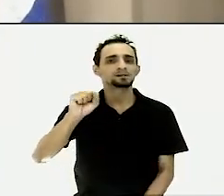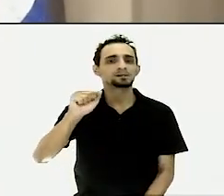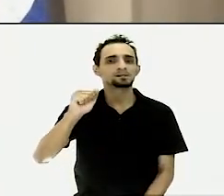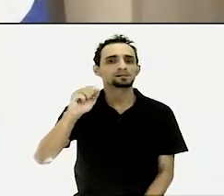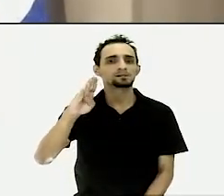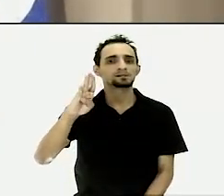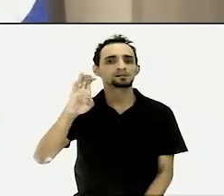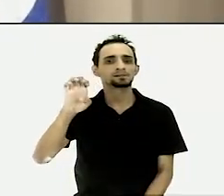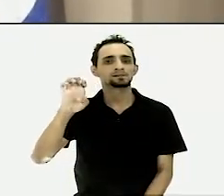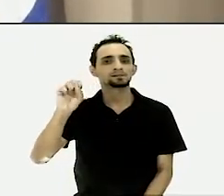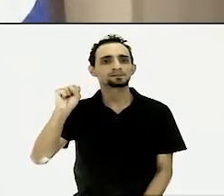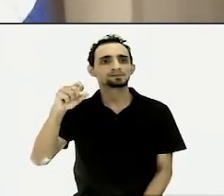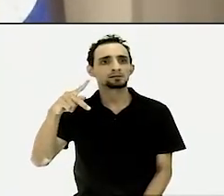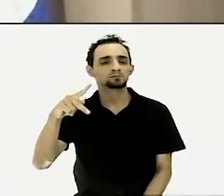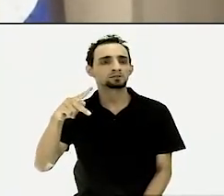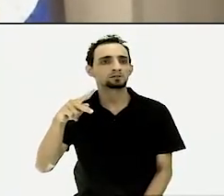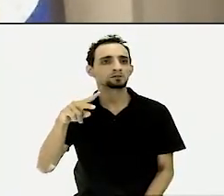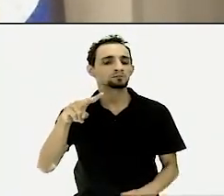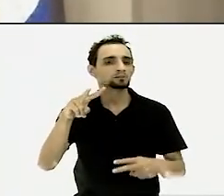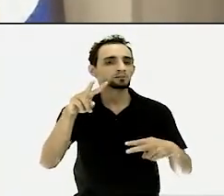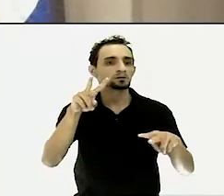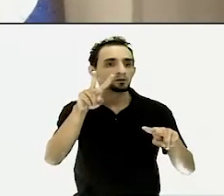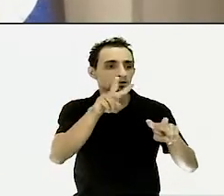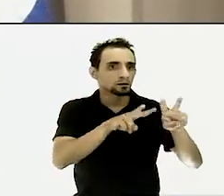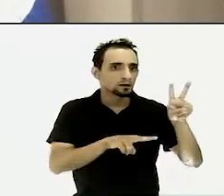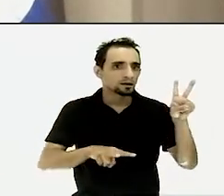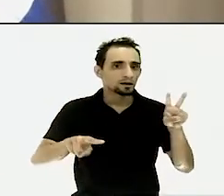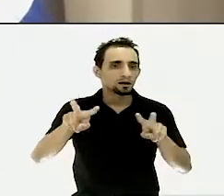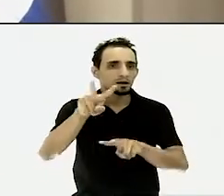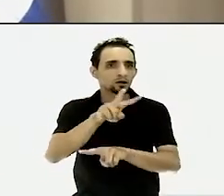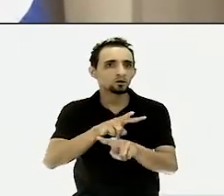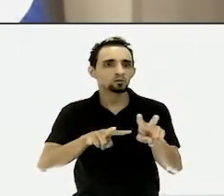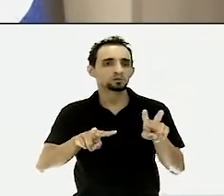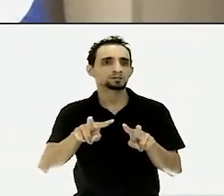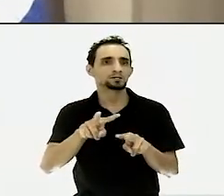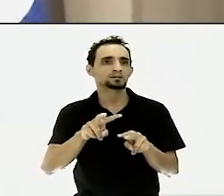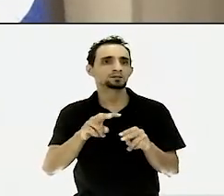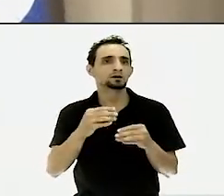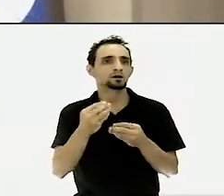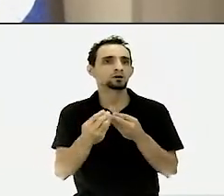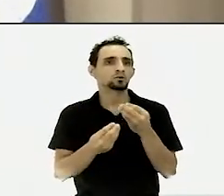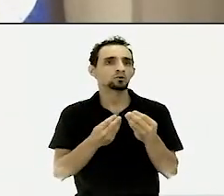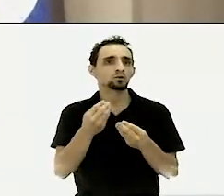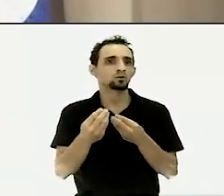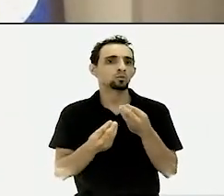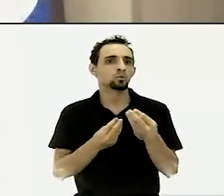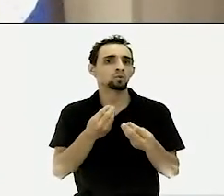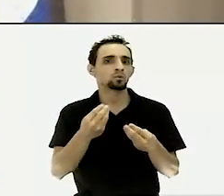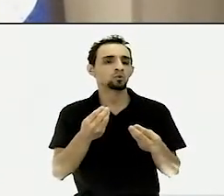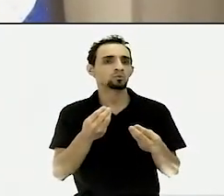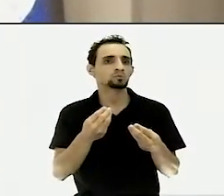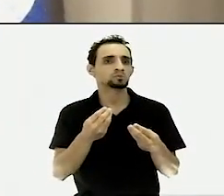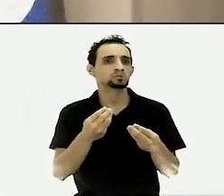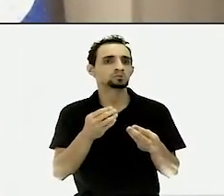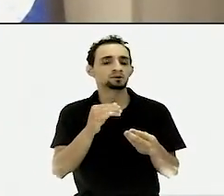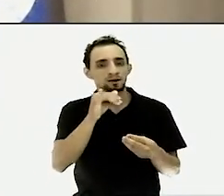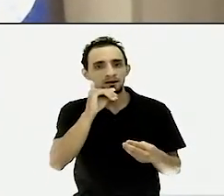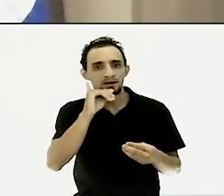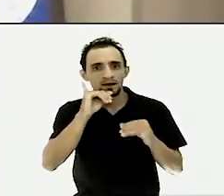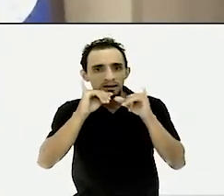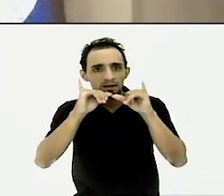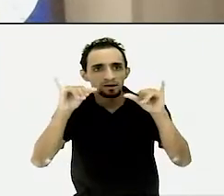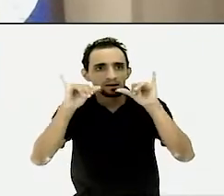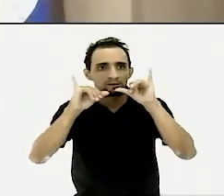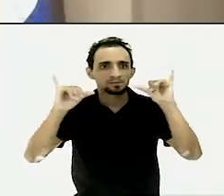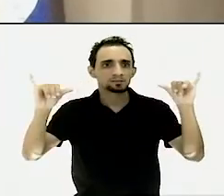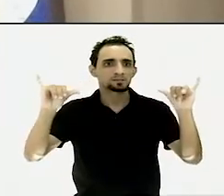vai ser uma reunião online, né? Então, Se os vereadores puderem também, porque foi a reunião